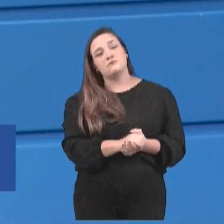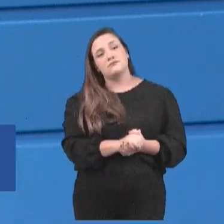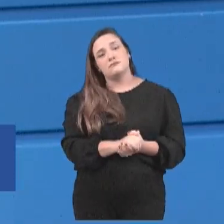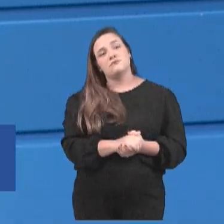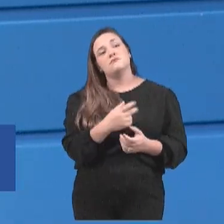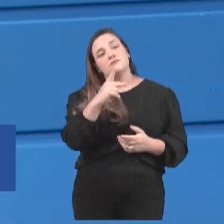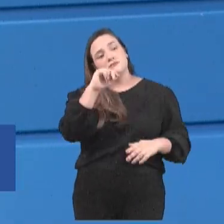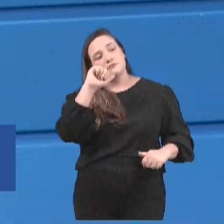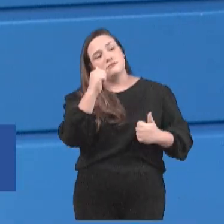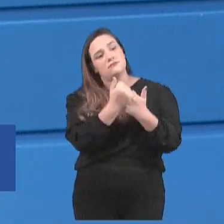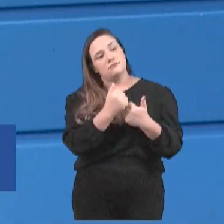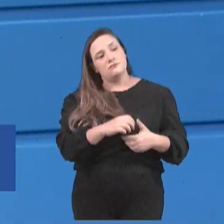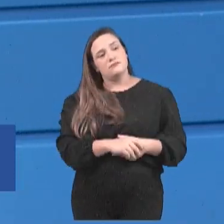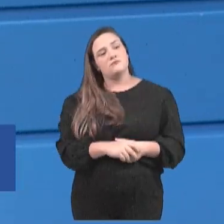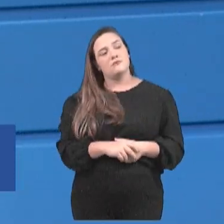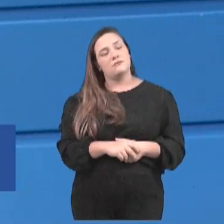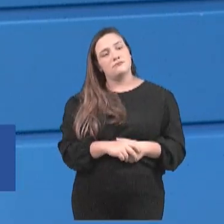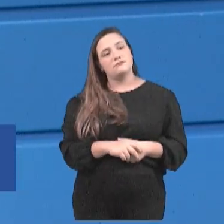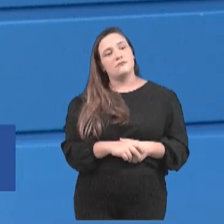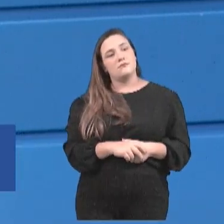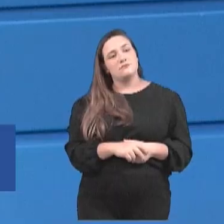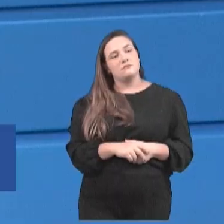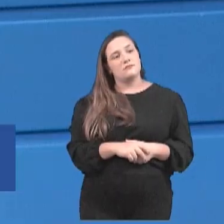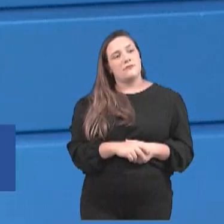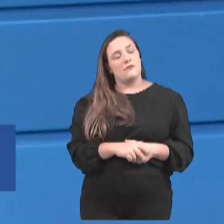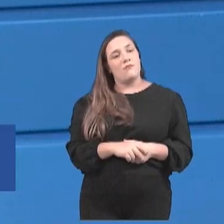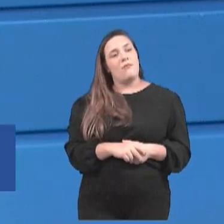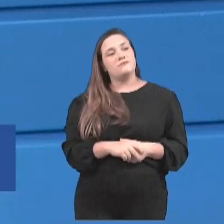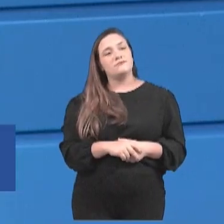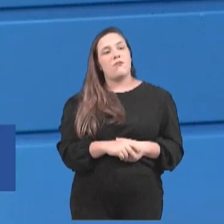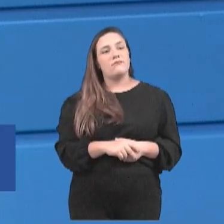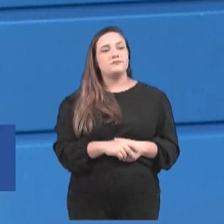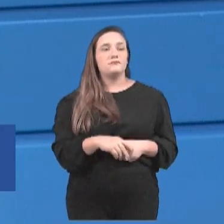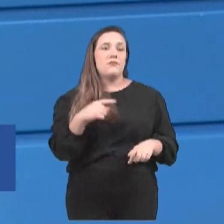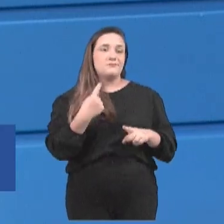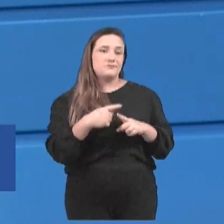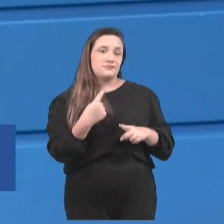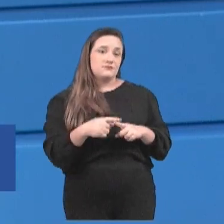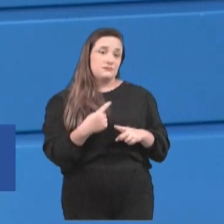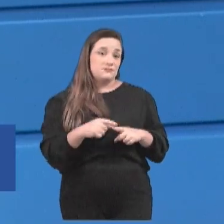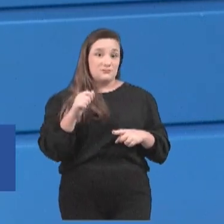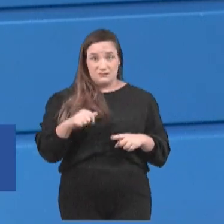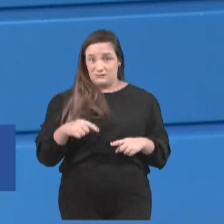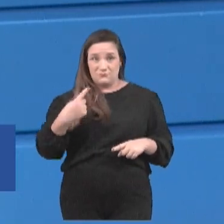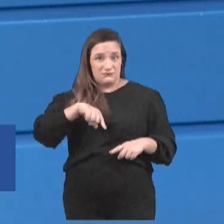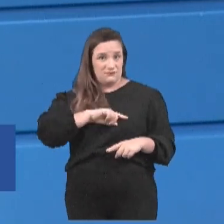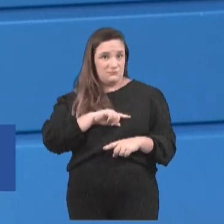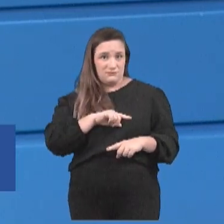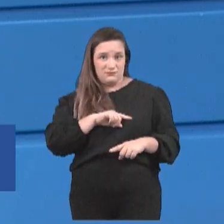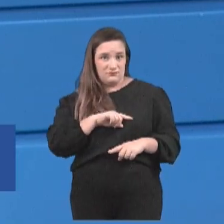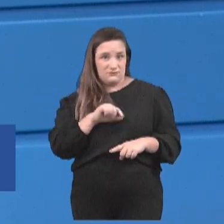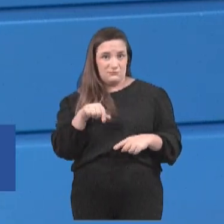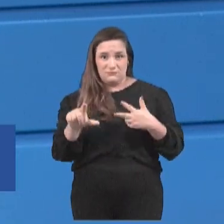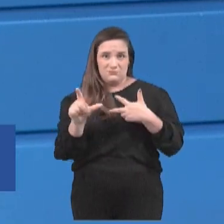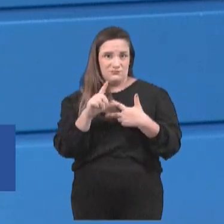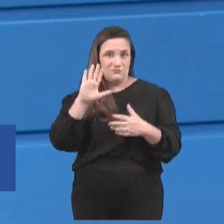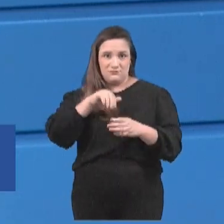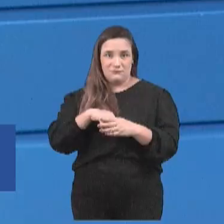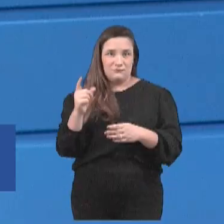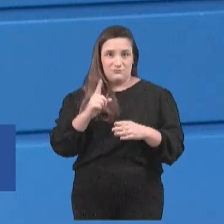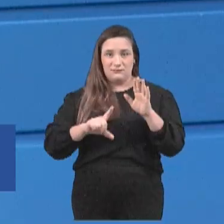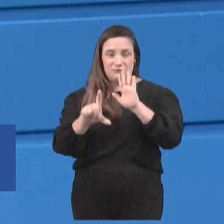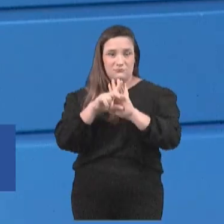também o apoio de Vossa Excelência, como não depende do projeto de lei, né,